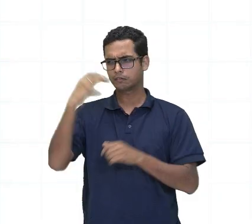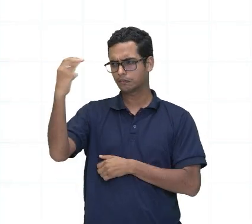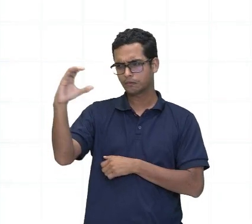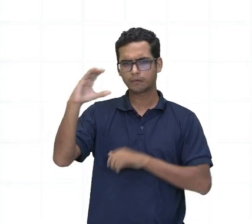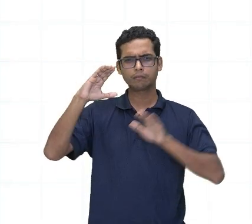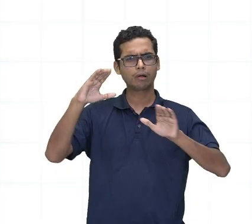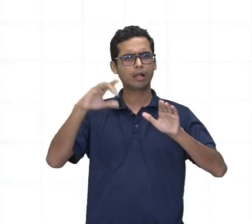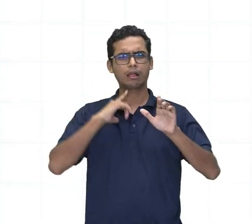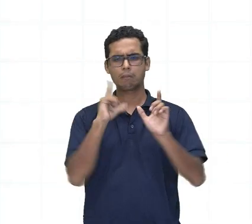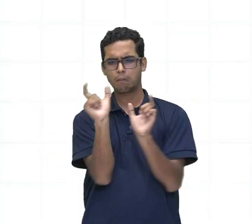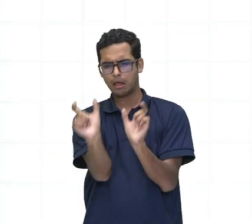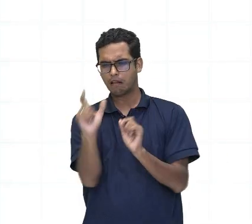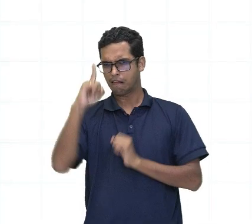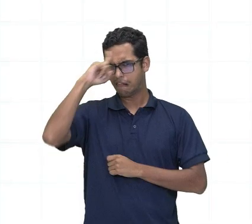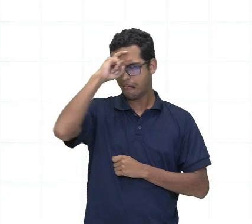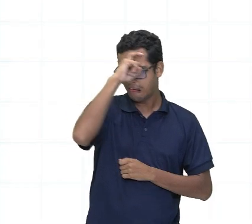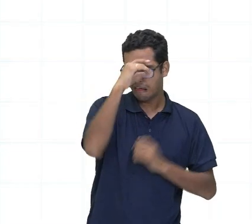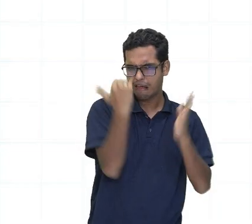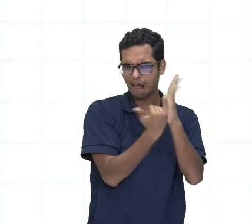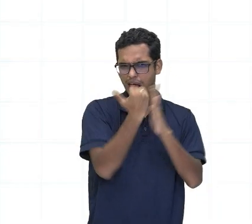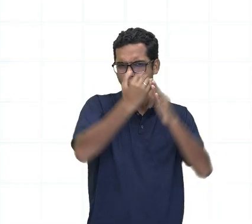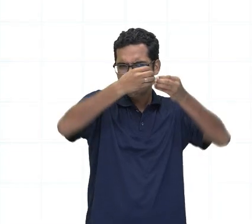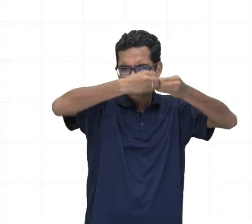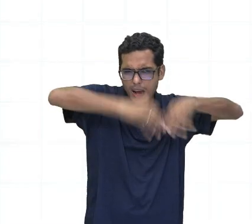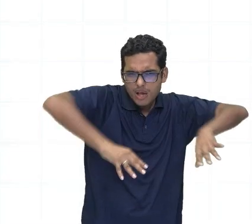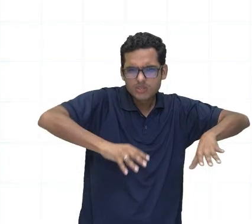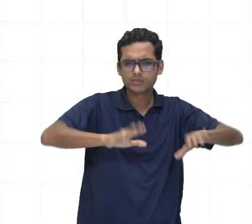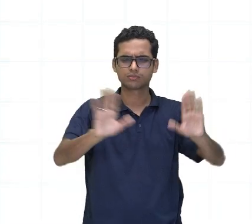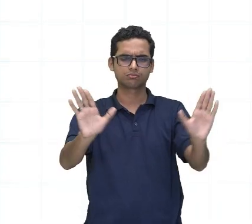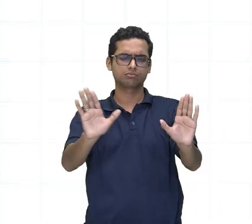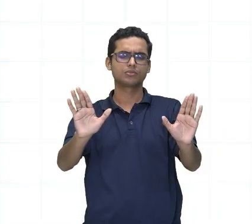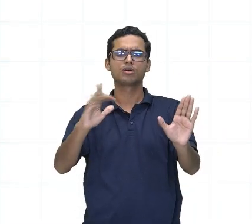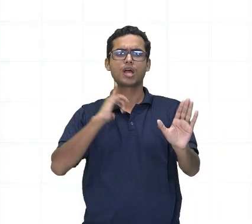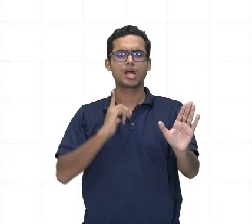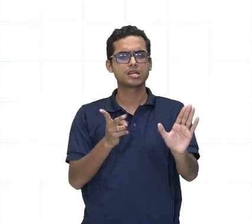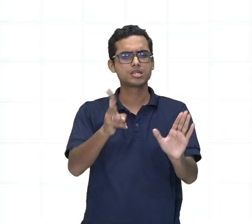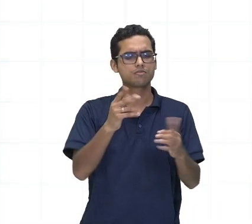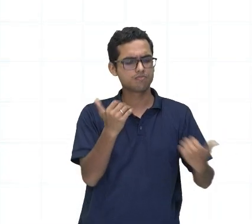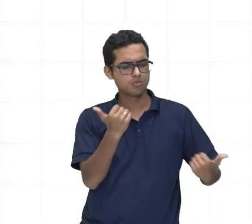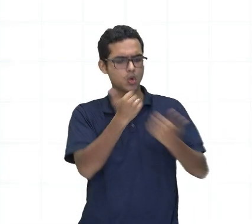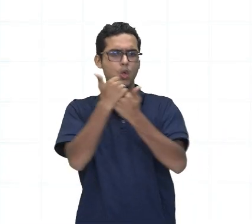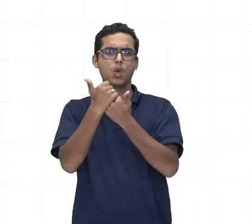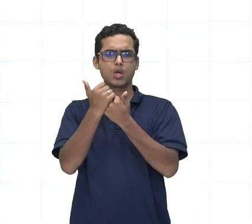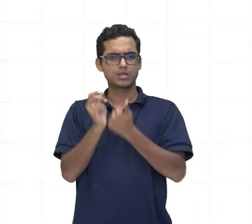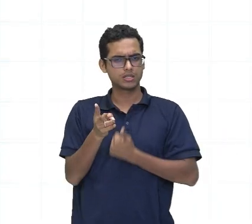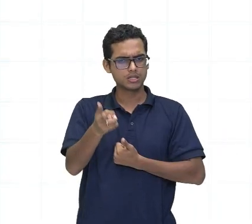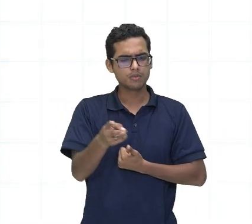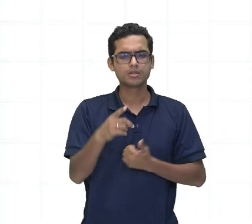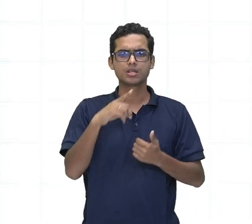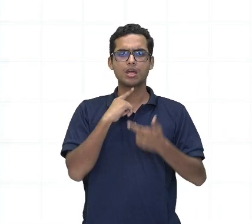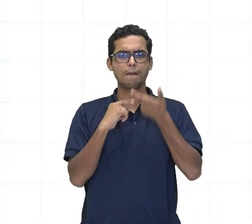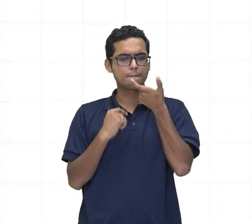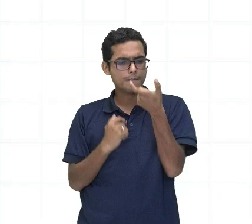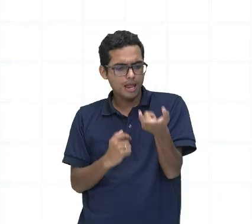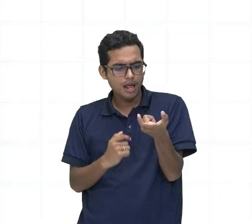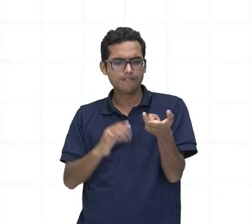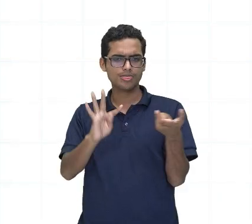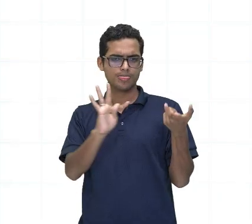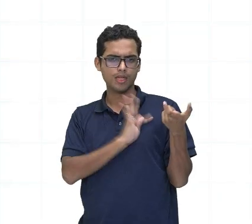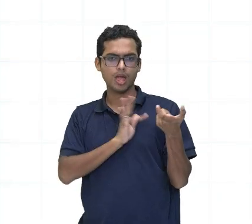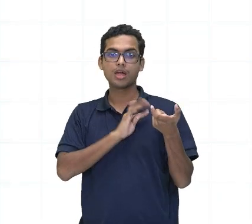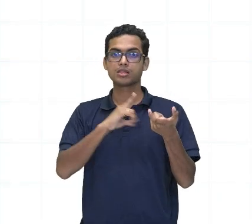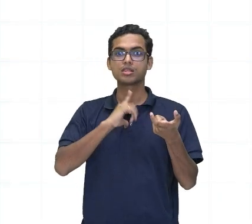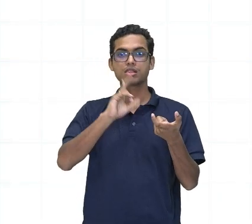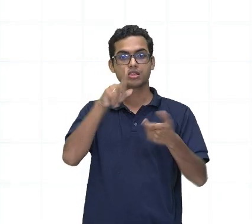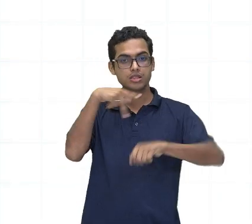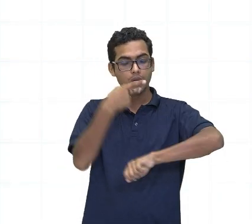vai prejudicar o entendimento do texto. E, geralmente, ele vem sendo explicado, tá bom? Então, vejam só